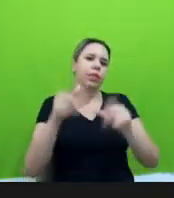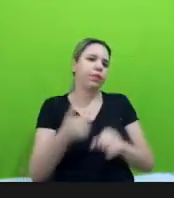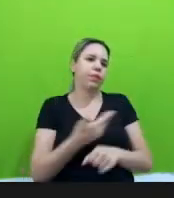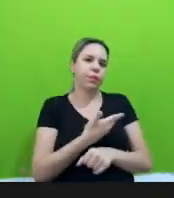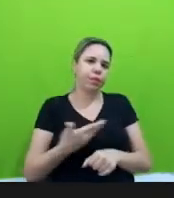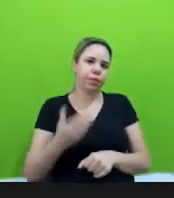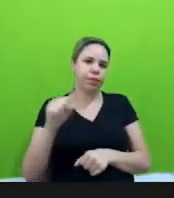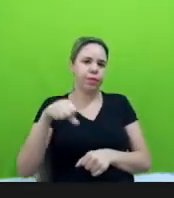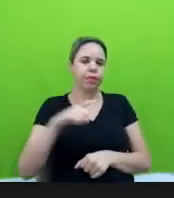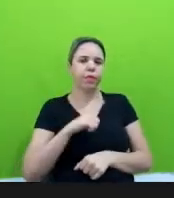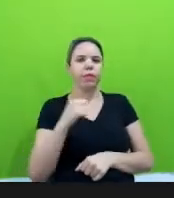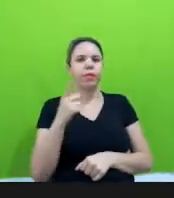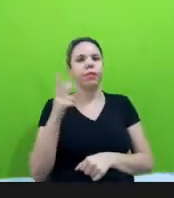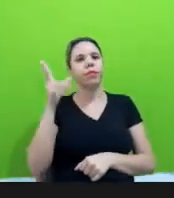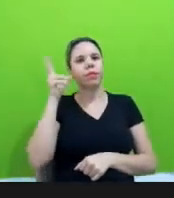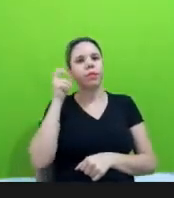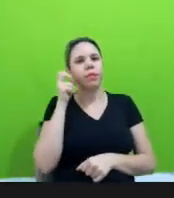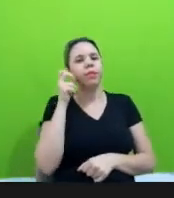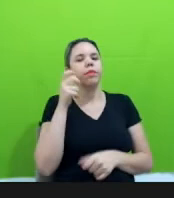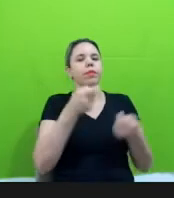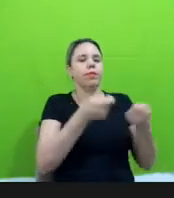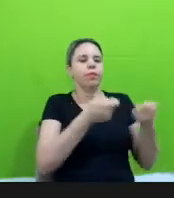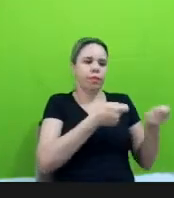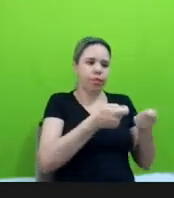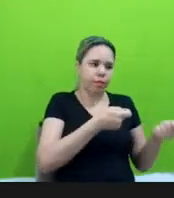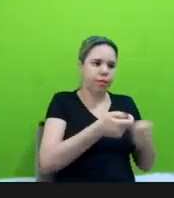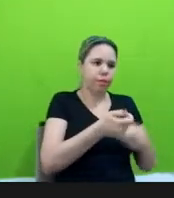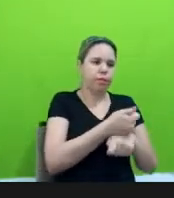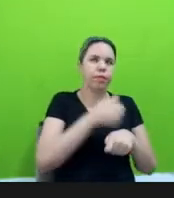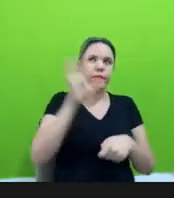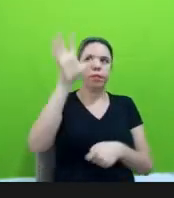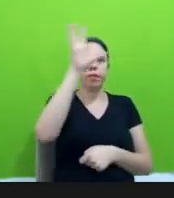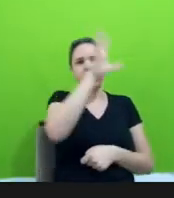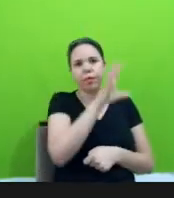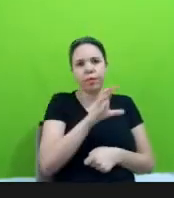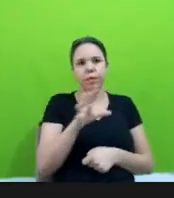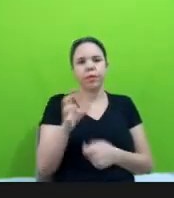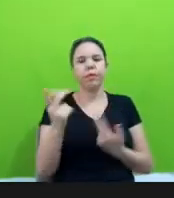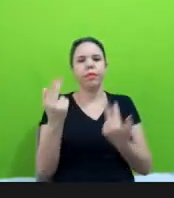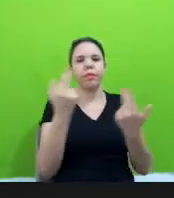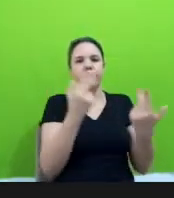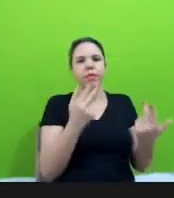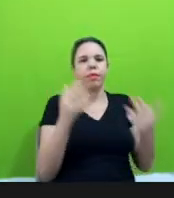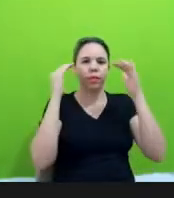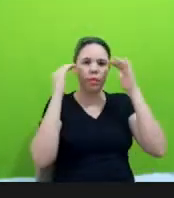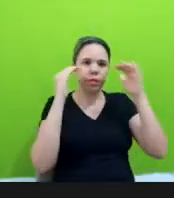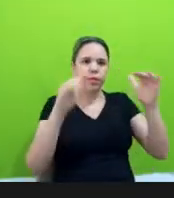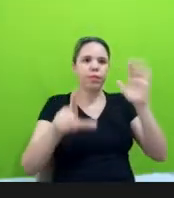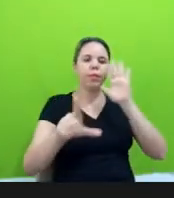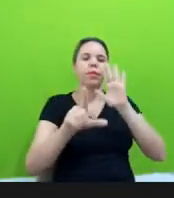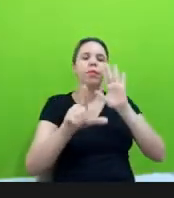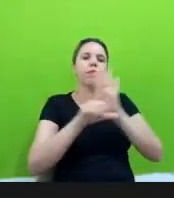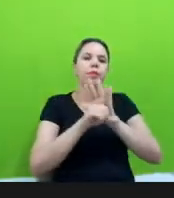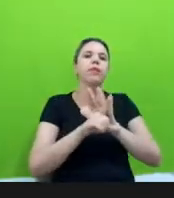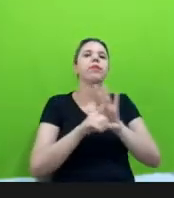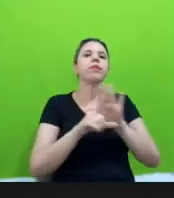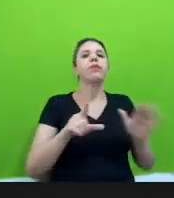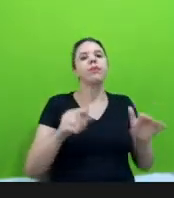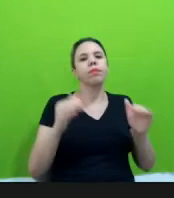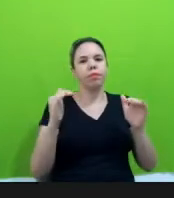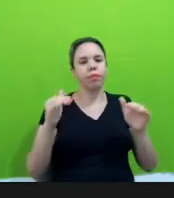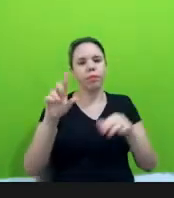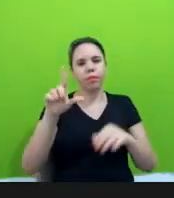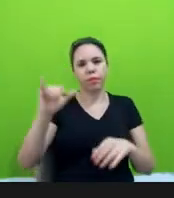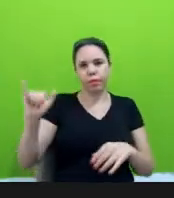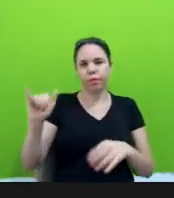ou ouvidorias ou controladorias nos estados também, dando fiel cumprimento da LAI em tese, e claro